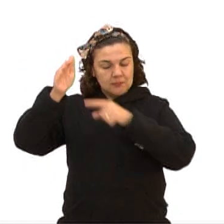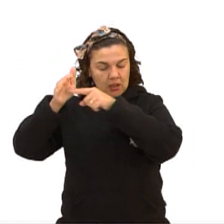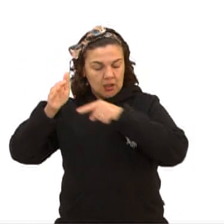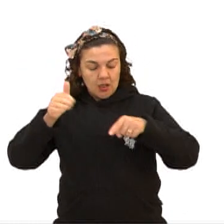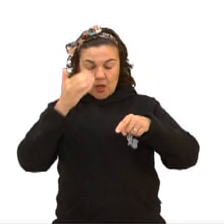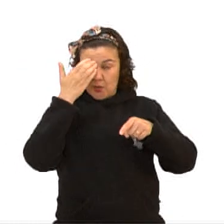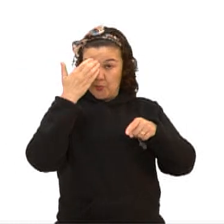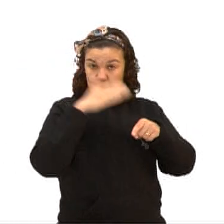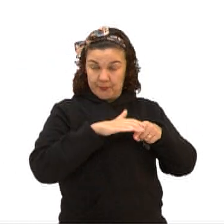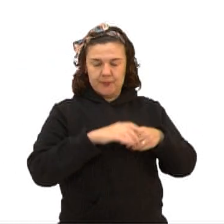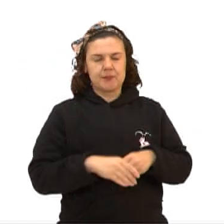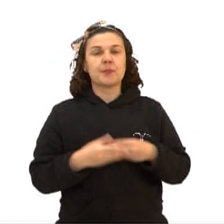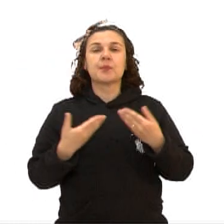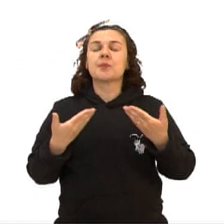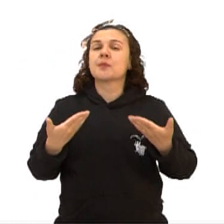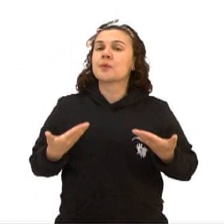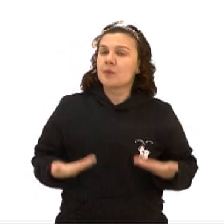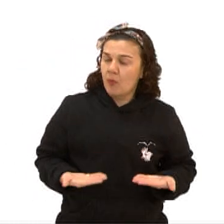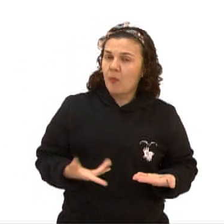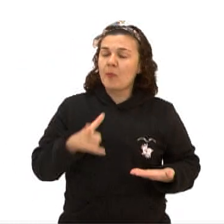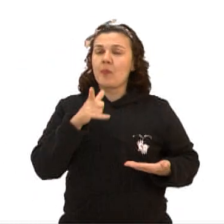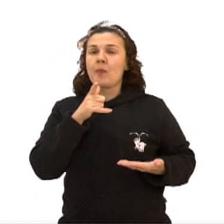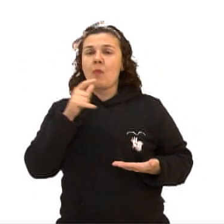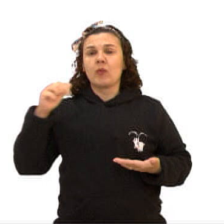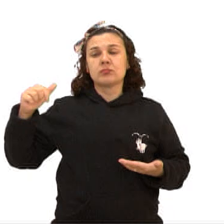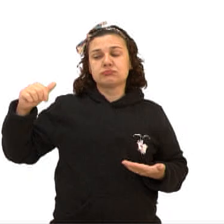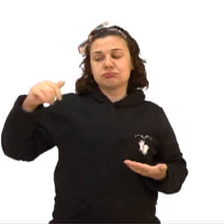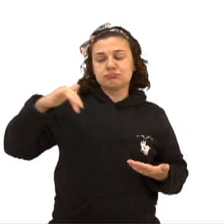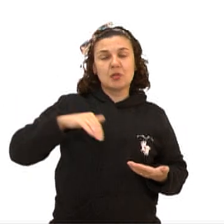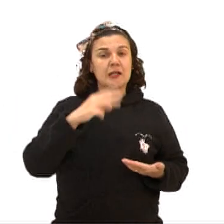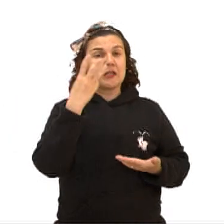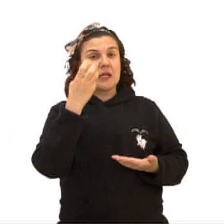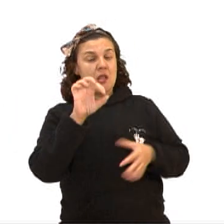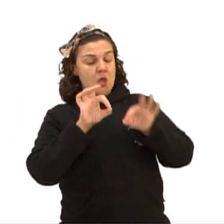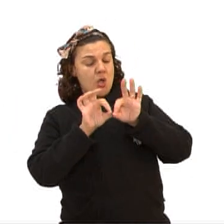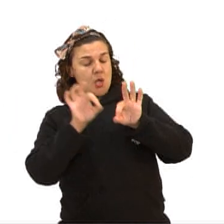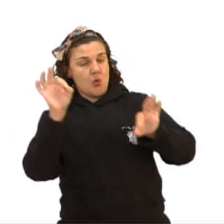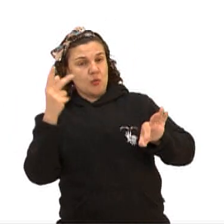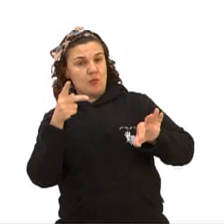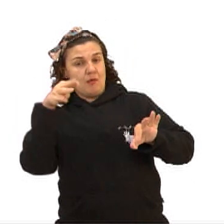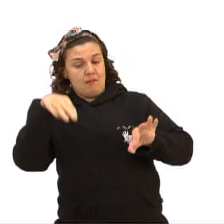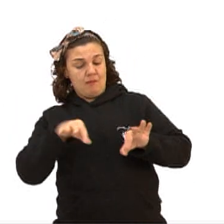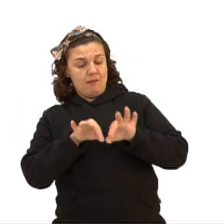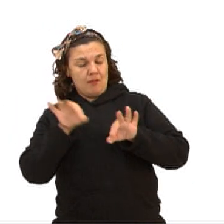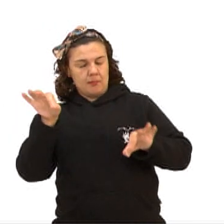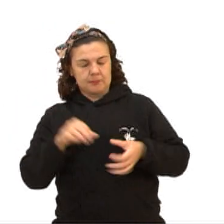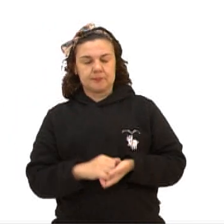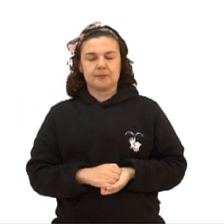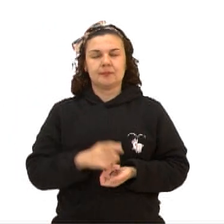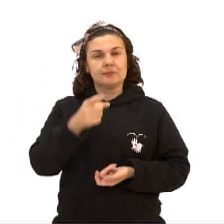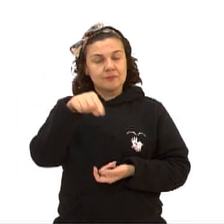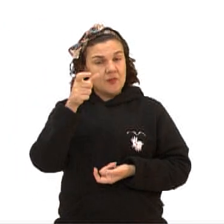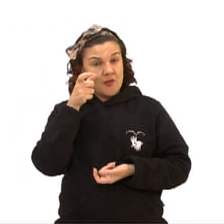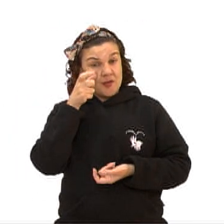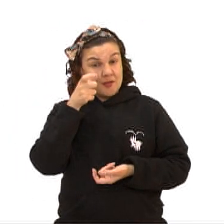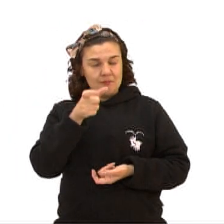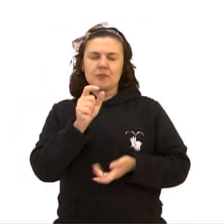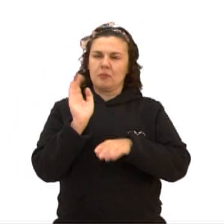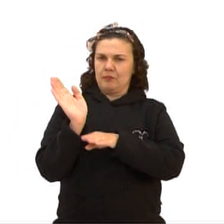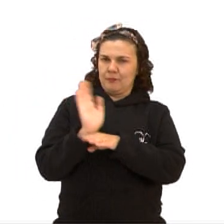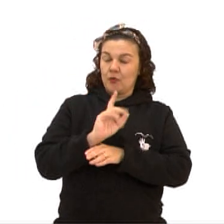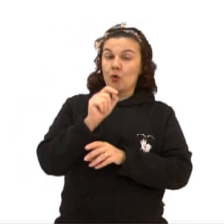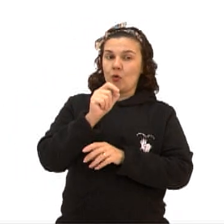cidade de Curitiba, de que maneira a água percorreu essa adutora de 38 quilômetros? Vocês assistiram lá no vídeo, foi pela ação